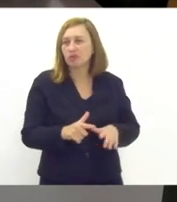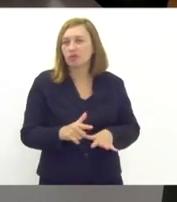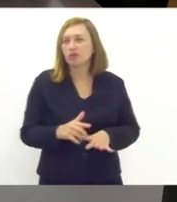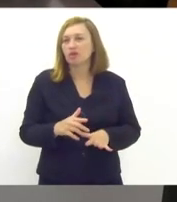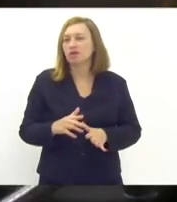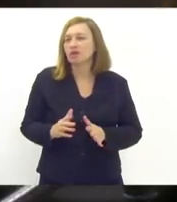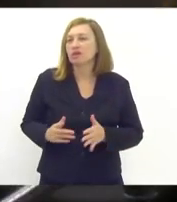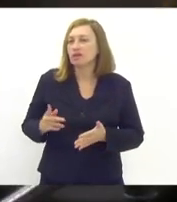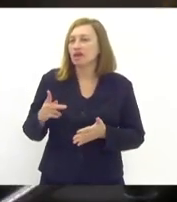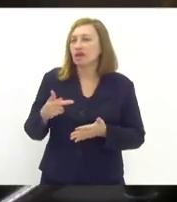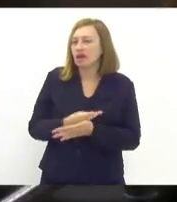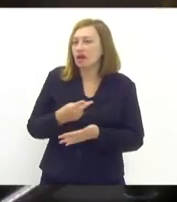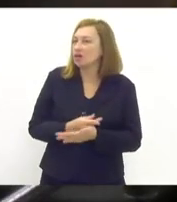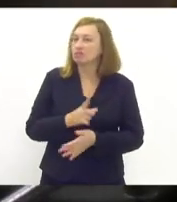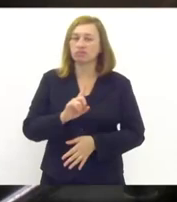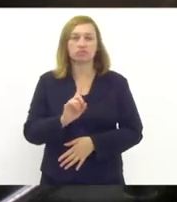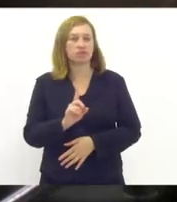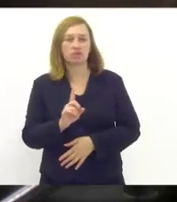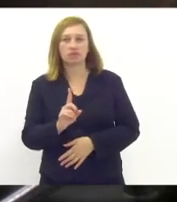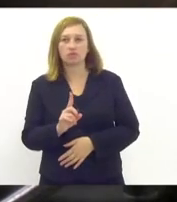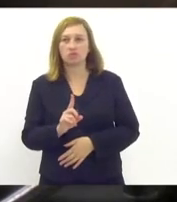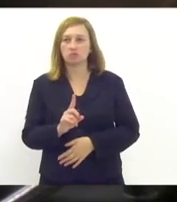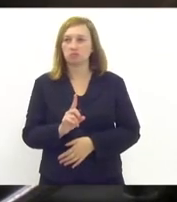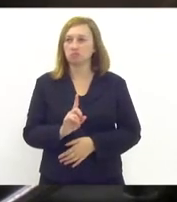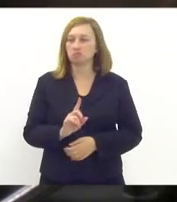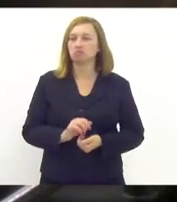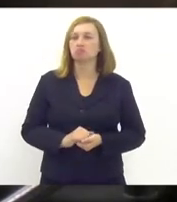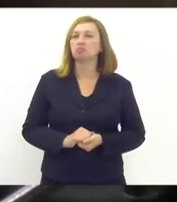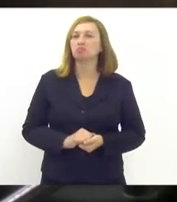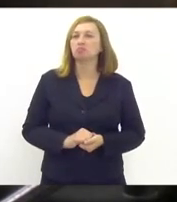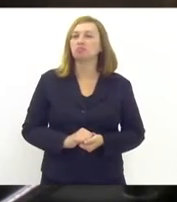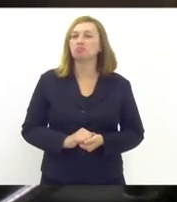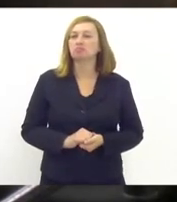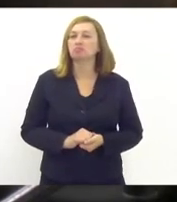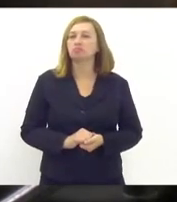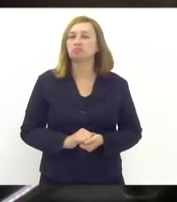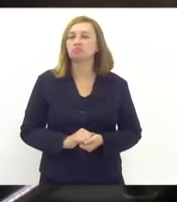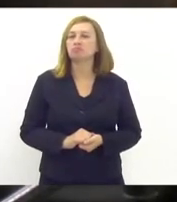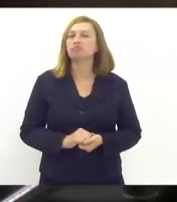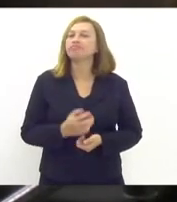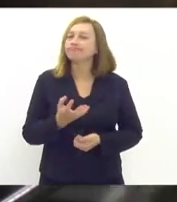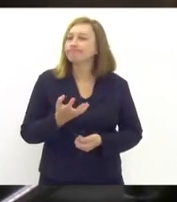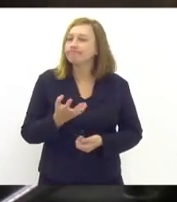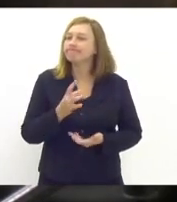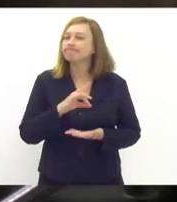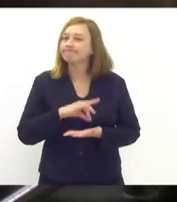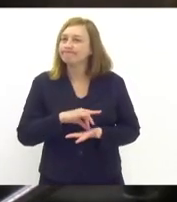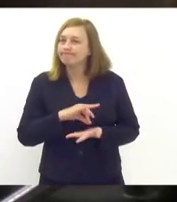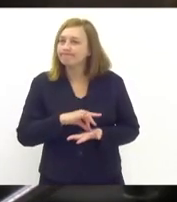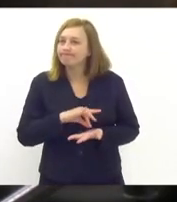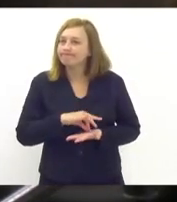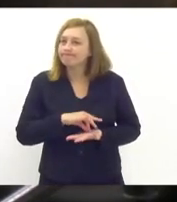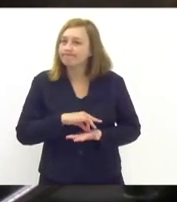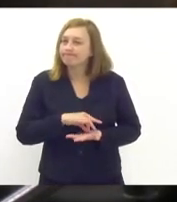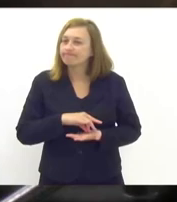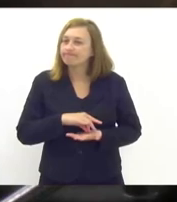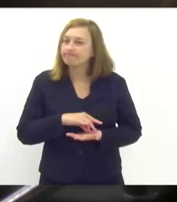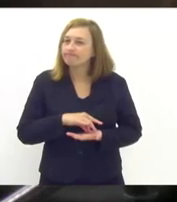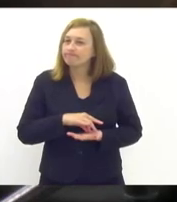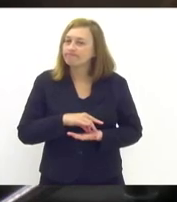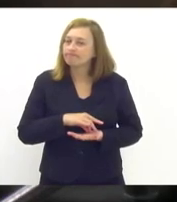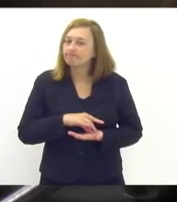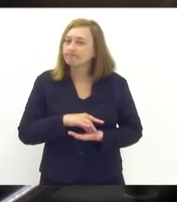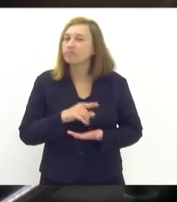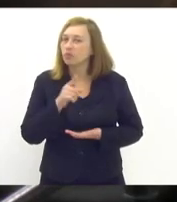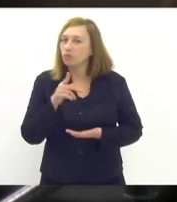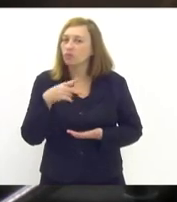alguma ilegalidade. Mas nem isso, sabe? Mas nem isso. Eu queria, na verdade, assim, que